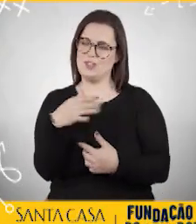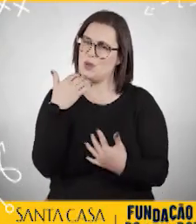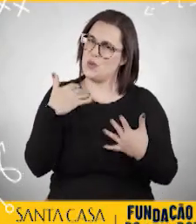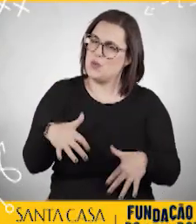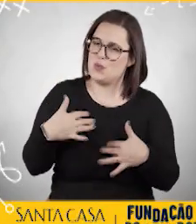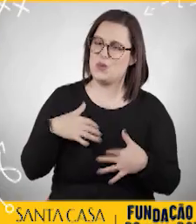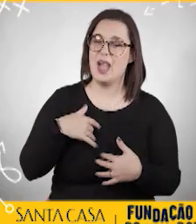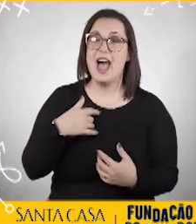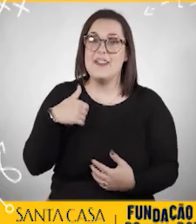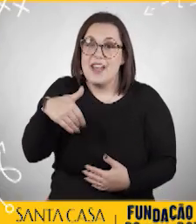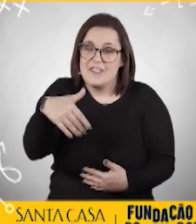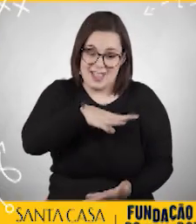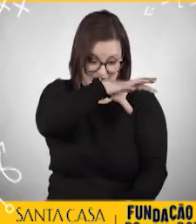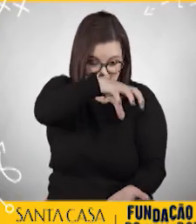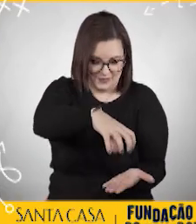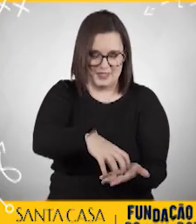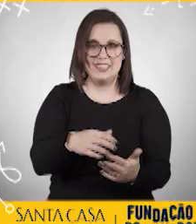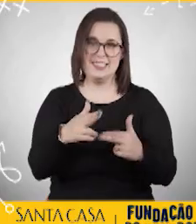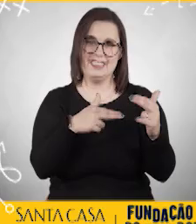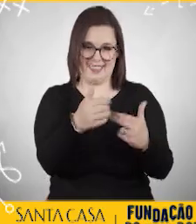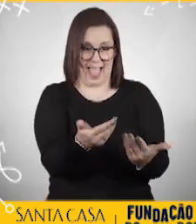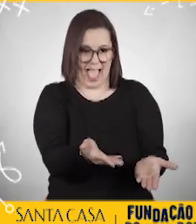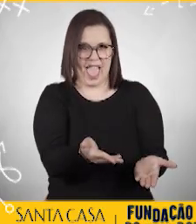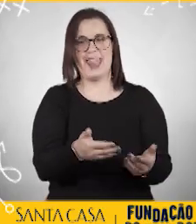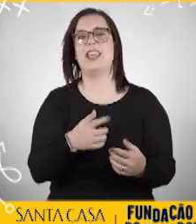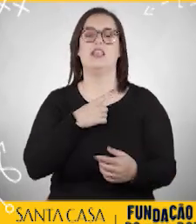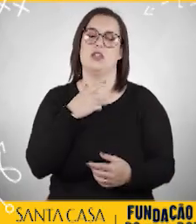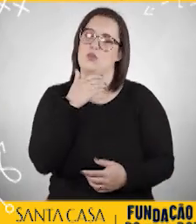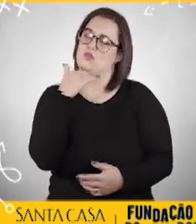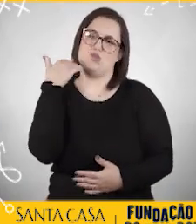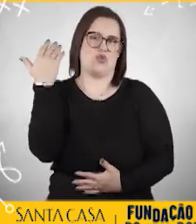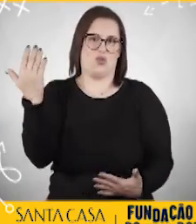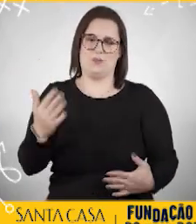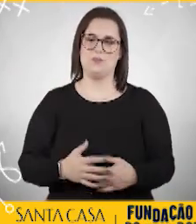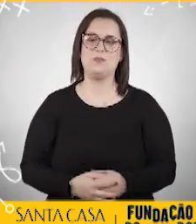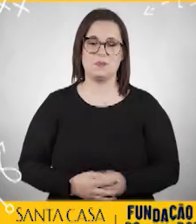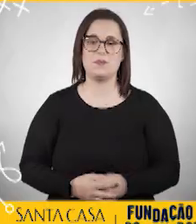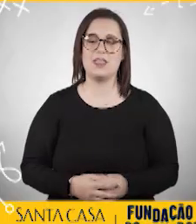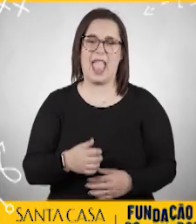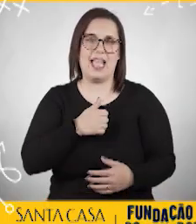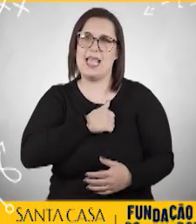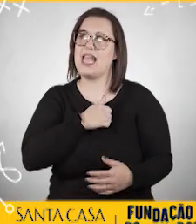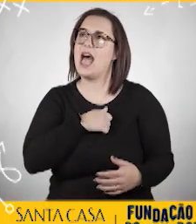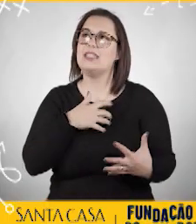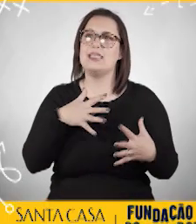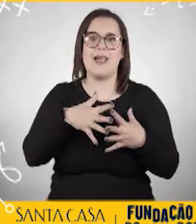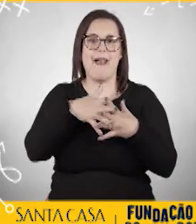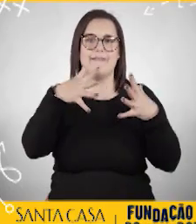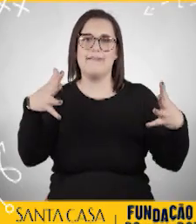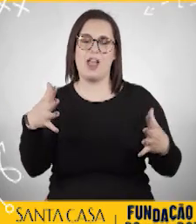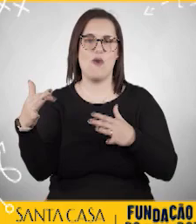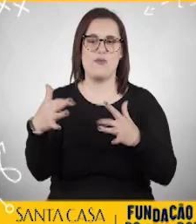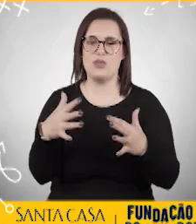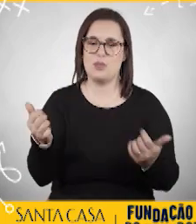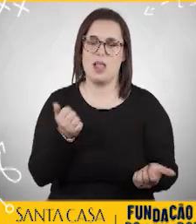visita às futuras instalações que estão sem sombra de dúvida de excelência. Ou seja, vai ser a casa